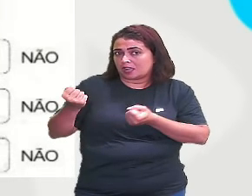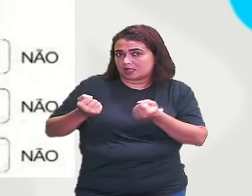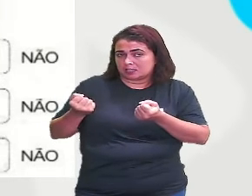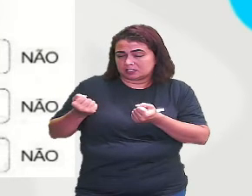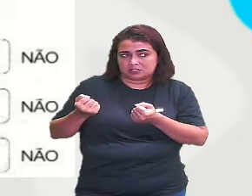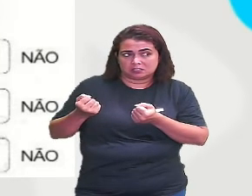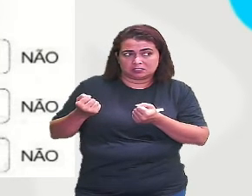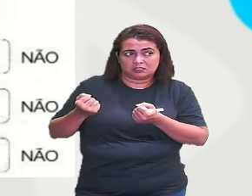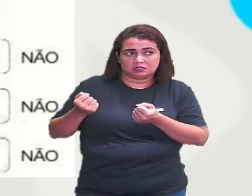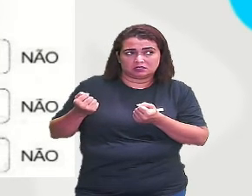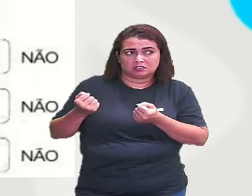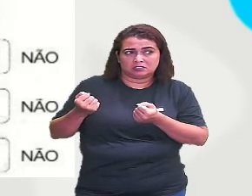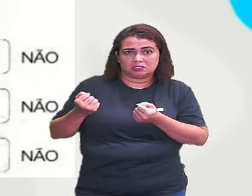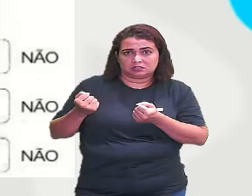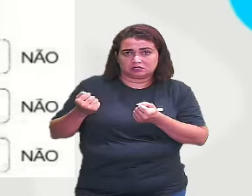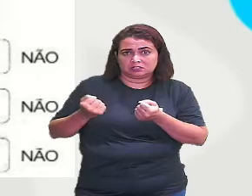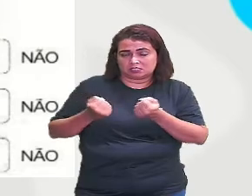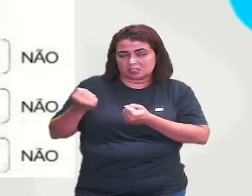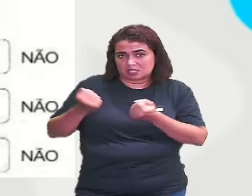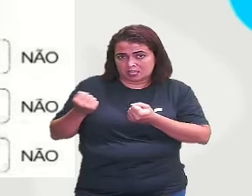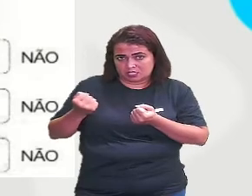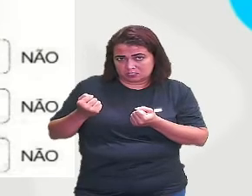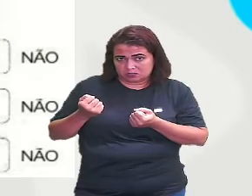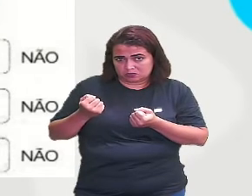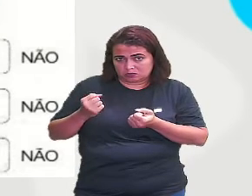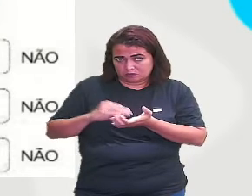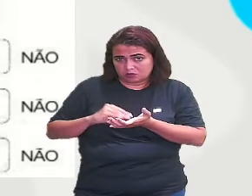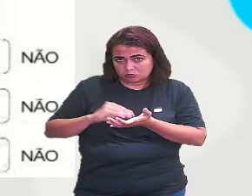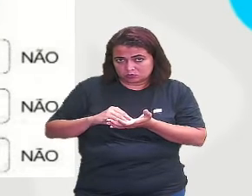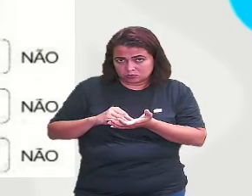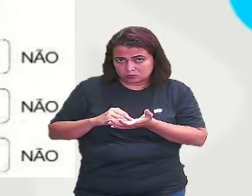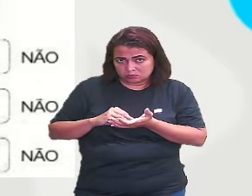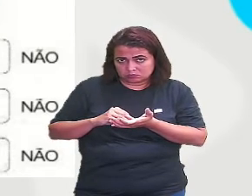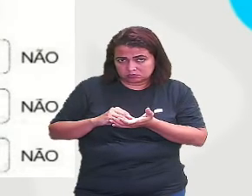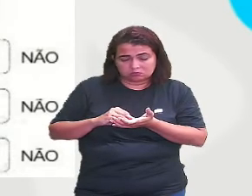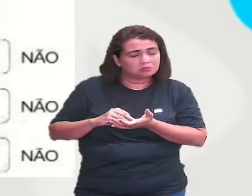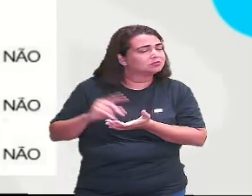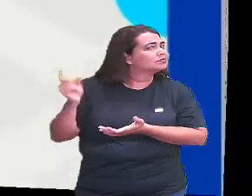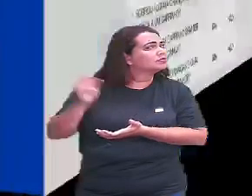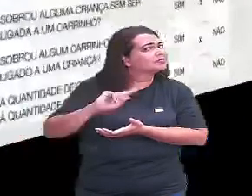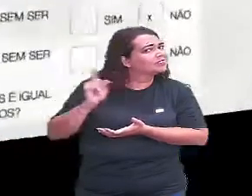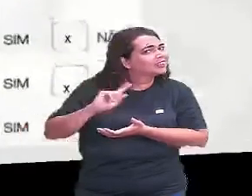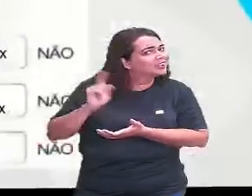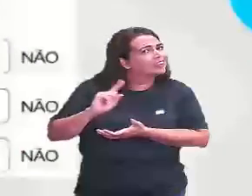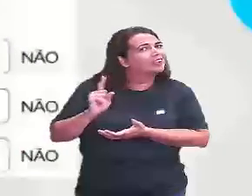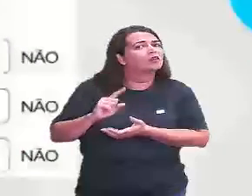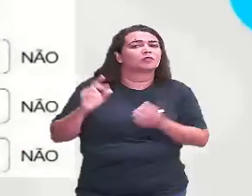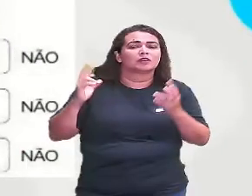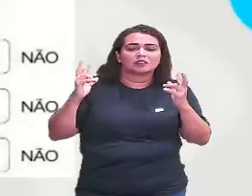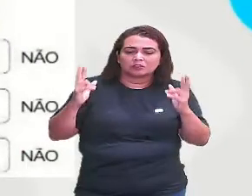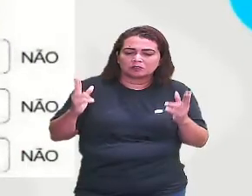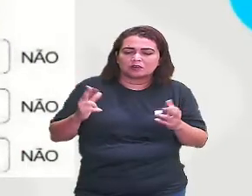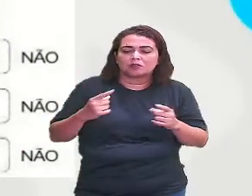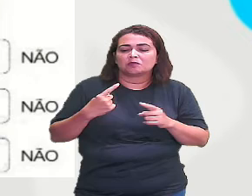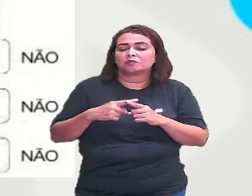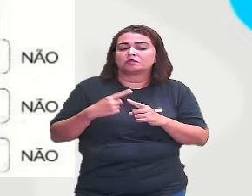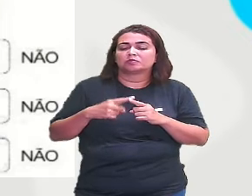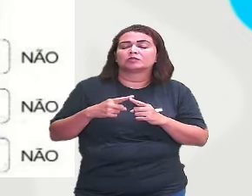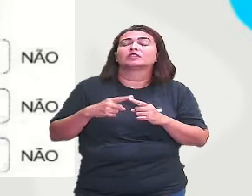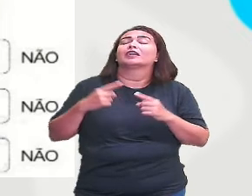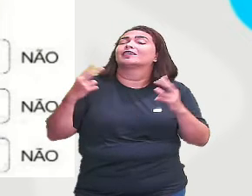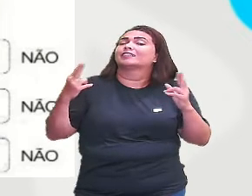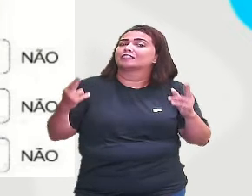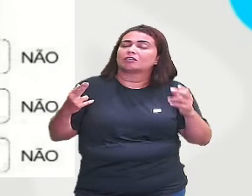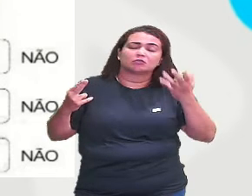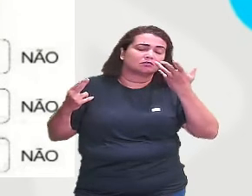ser ligado a alguma criança? Sobrou carrinho? Também não sobrou carrinho, porque a